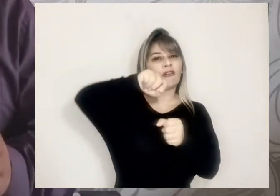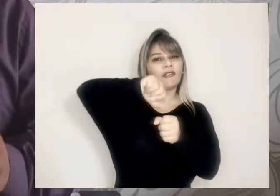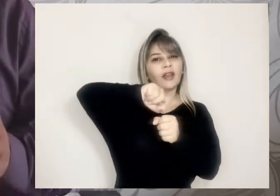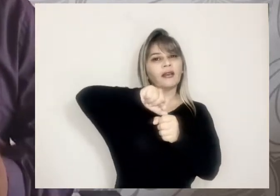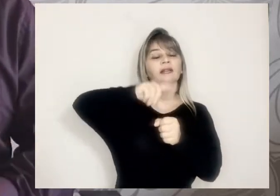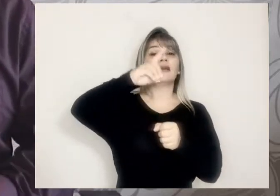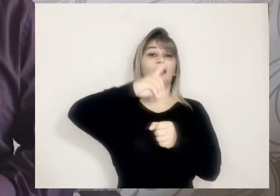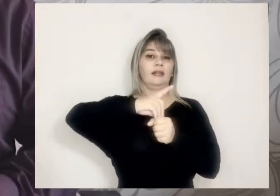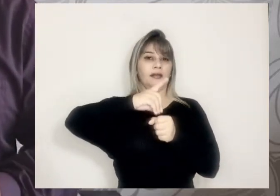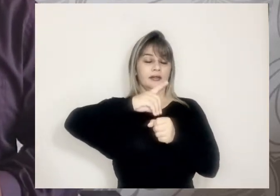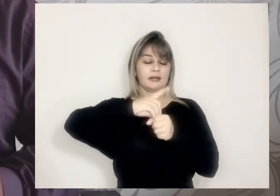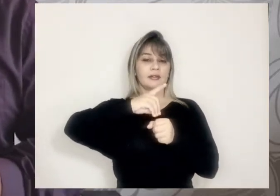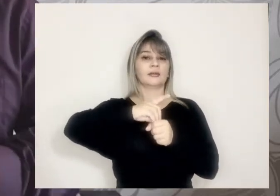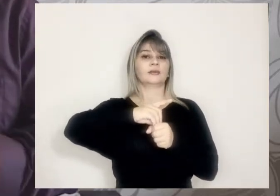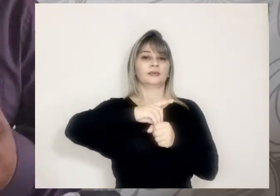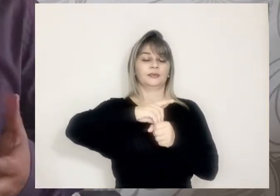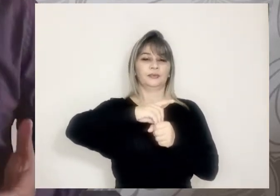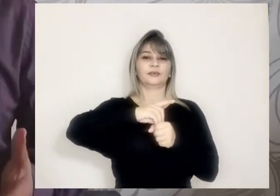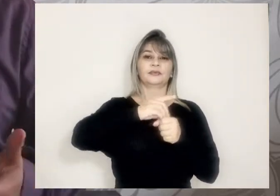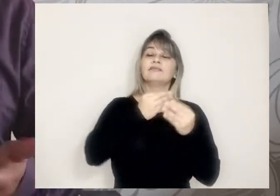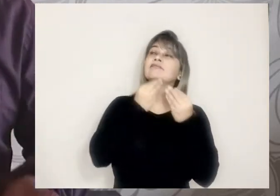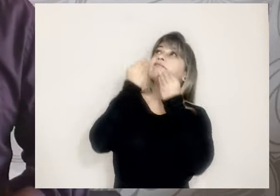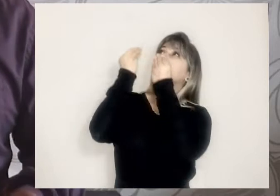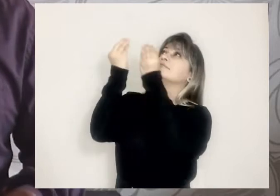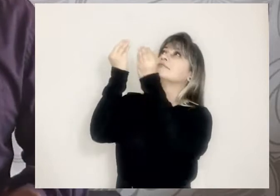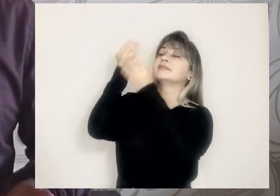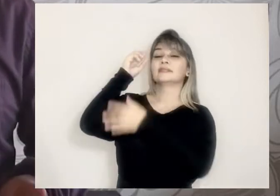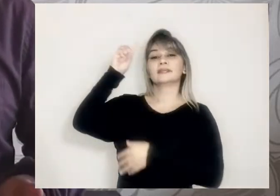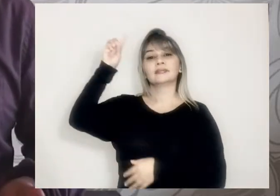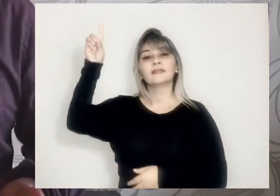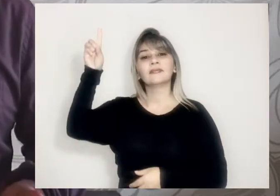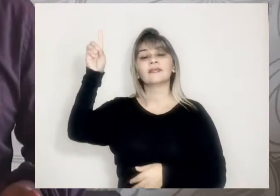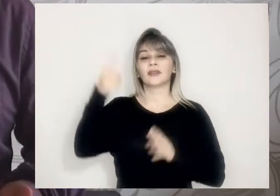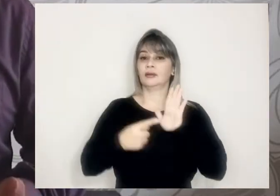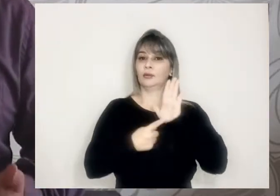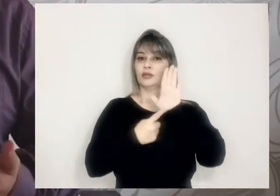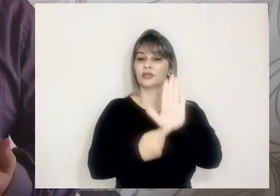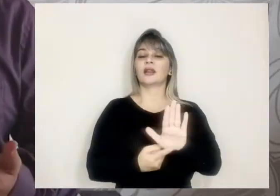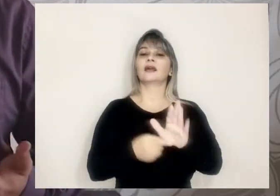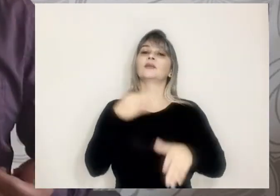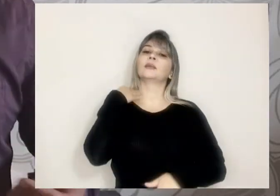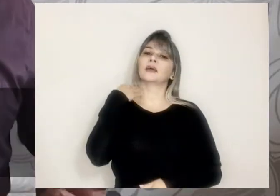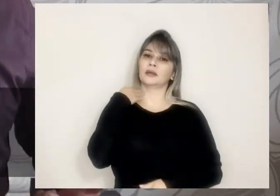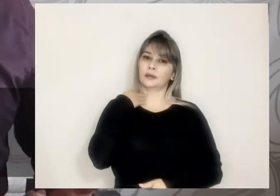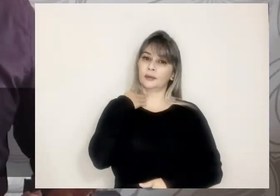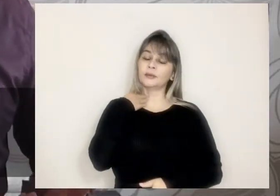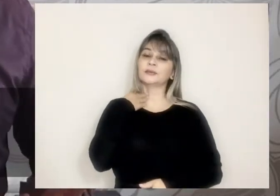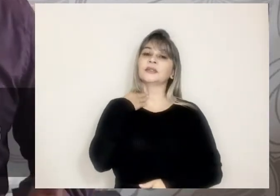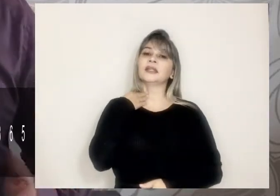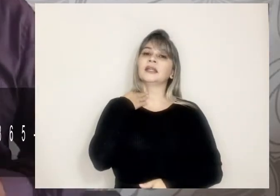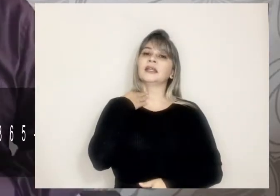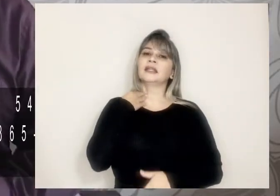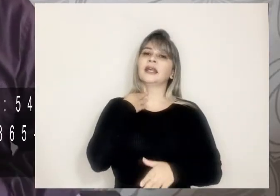estar ofertando, a estar entregando o teu dízimo e a tua oferta. As contas da igreja vão